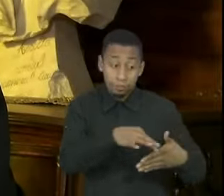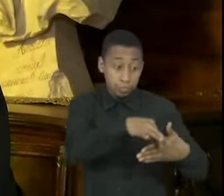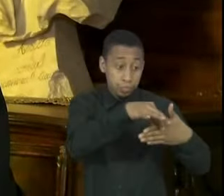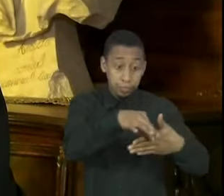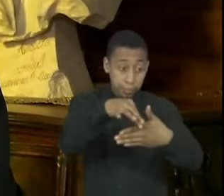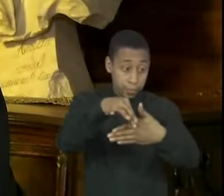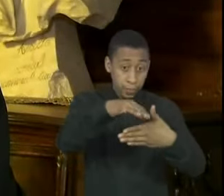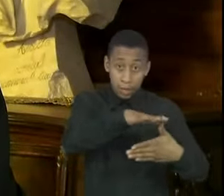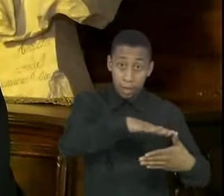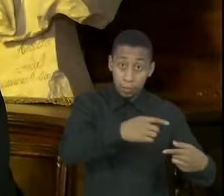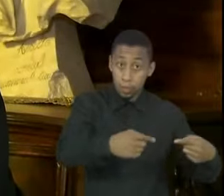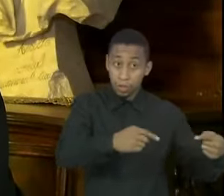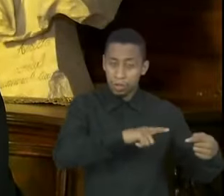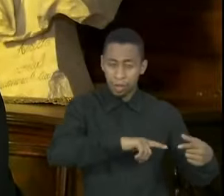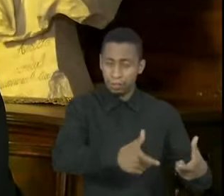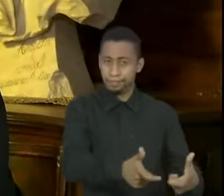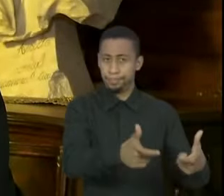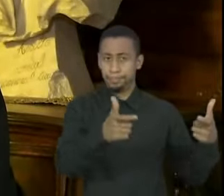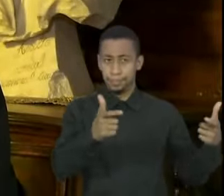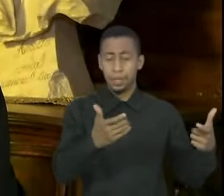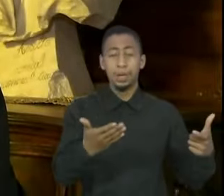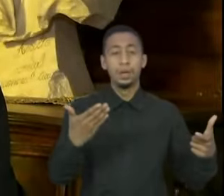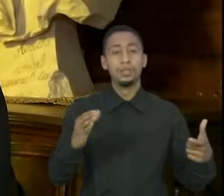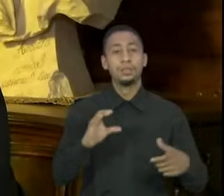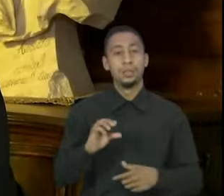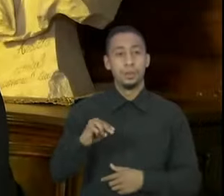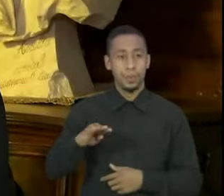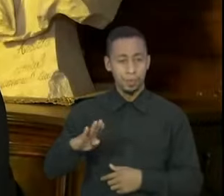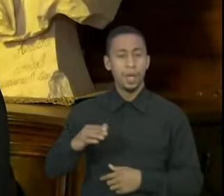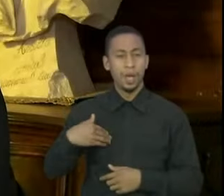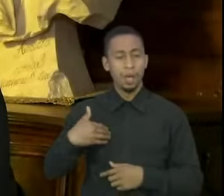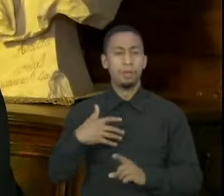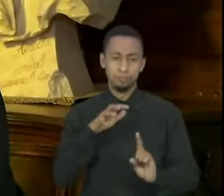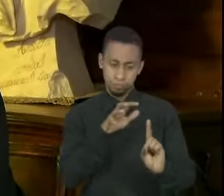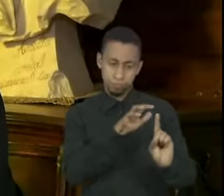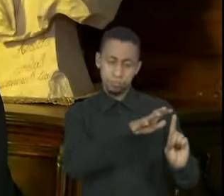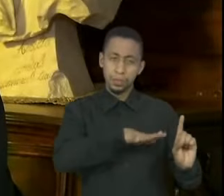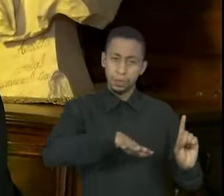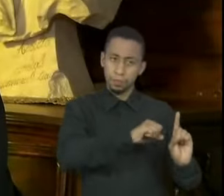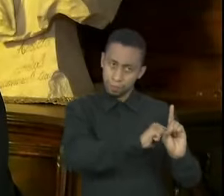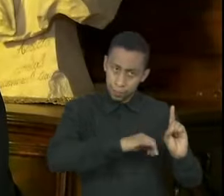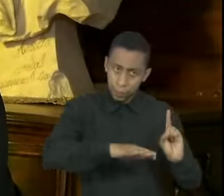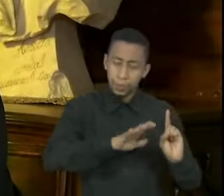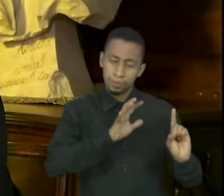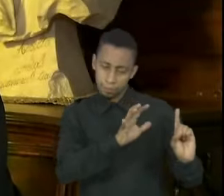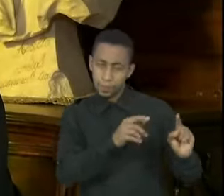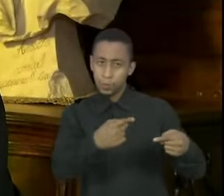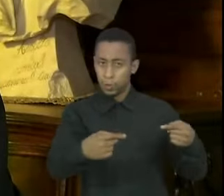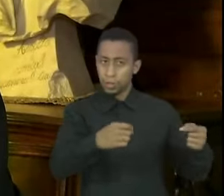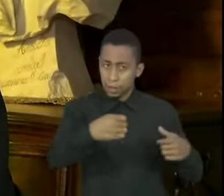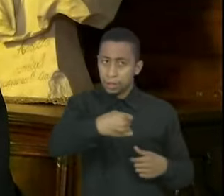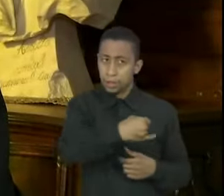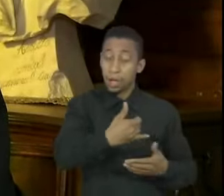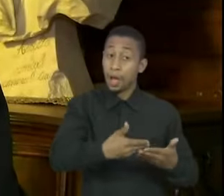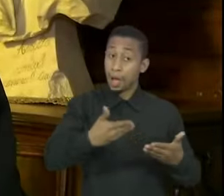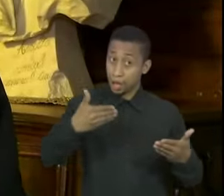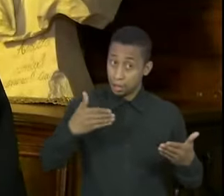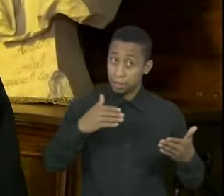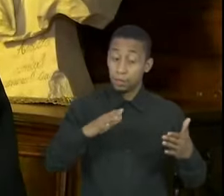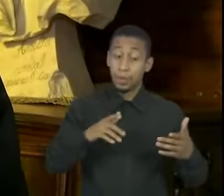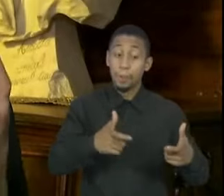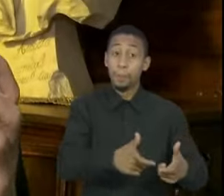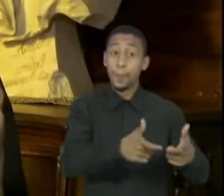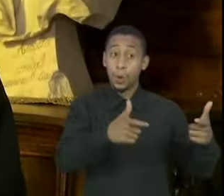a CNBB tinha enorme relevância política na opinião pública quando os atores políticos